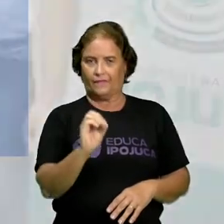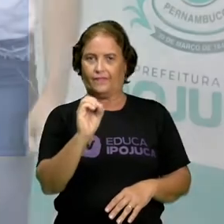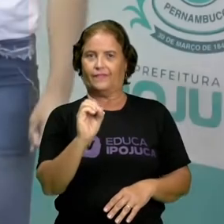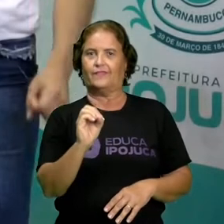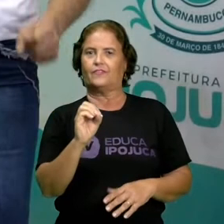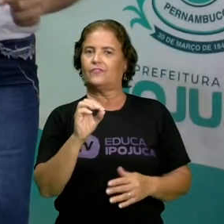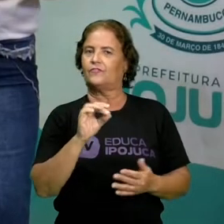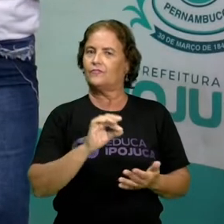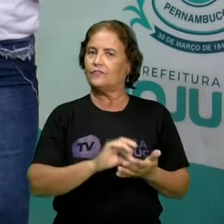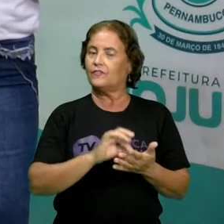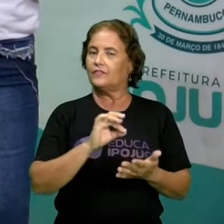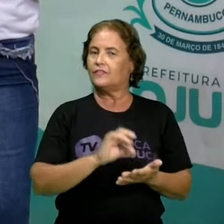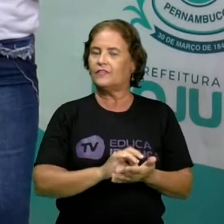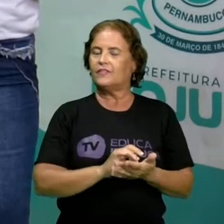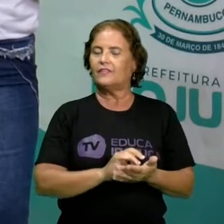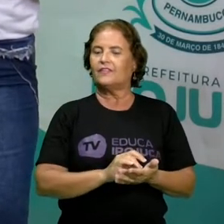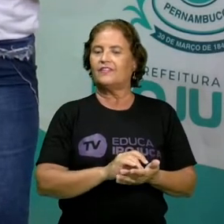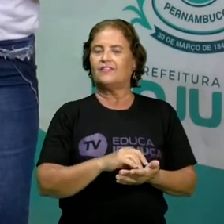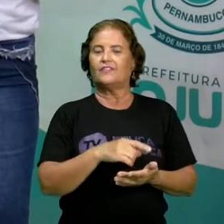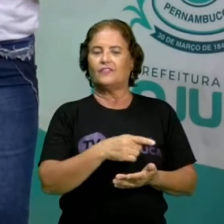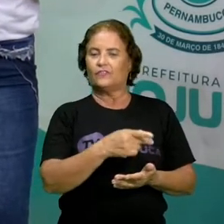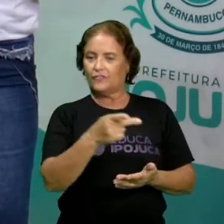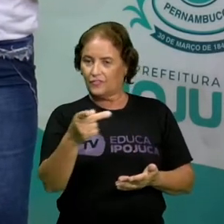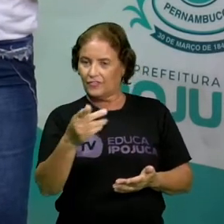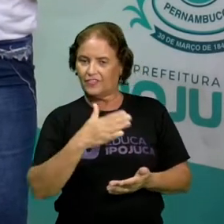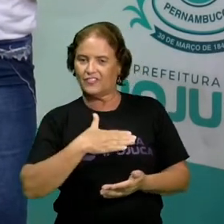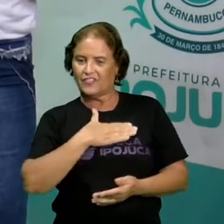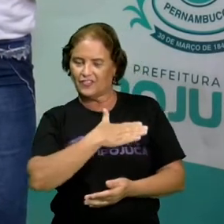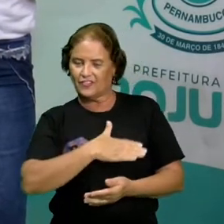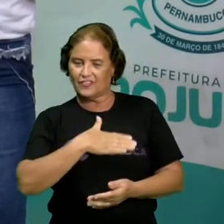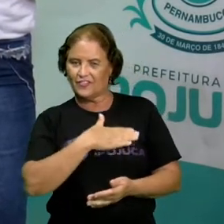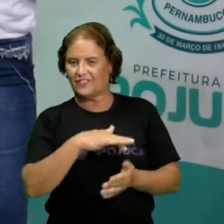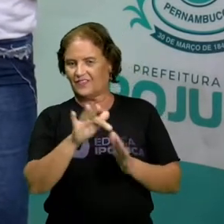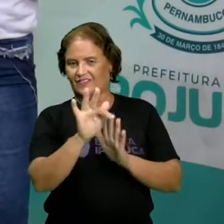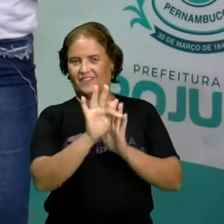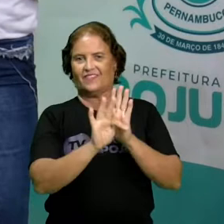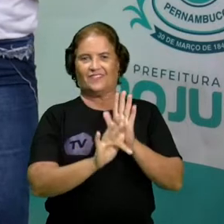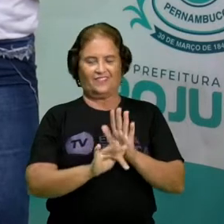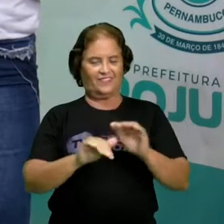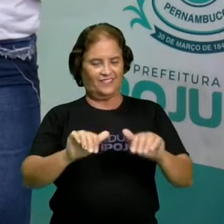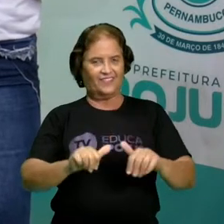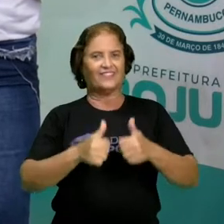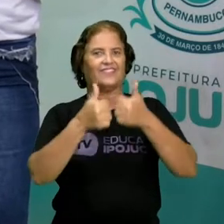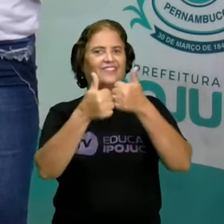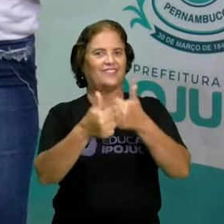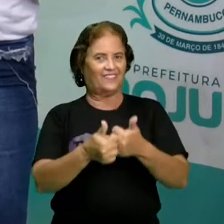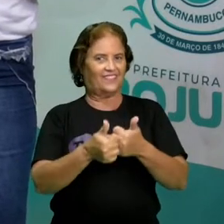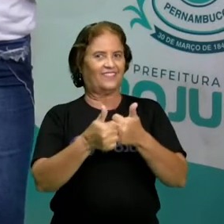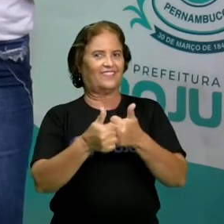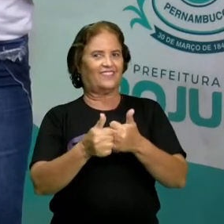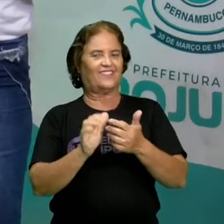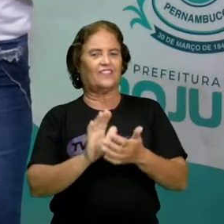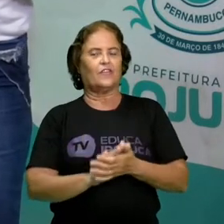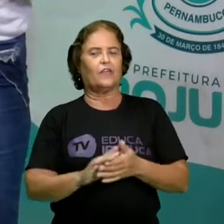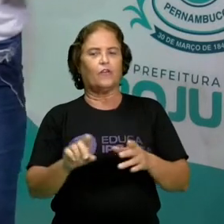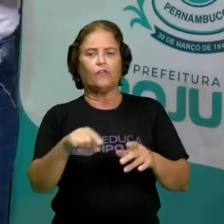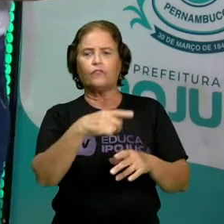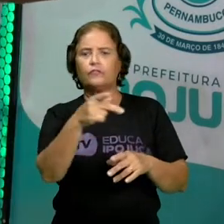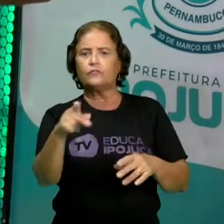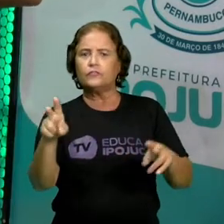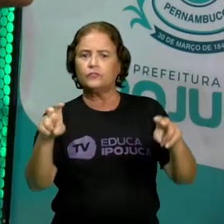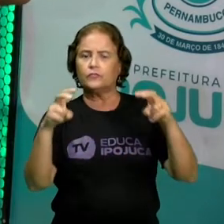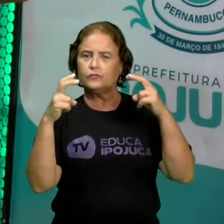Isso mesmo. E aí, crianças, vocês gostaram do texto? Muito legal, né? Vocês observaram